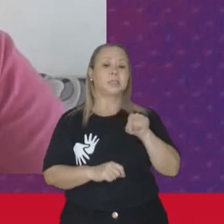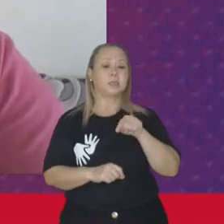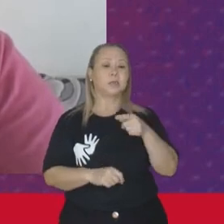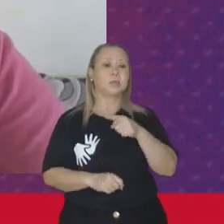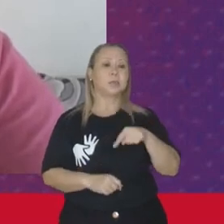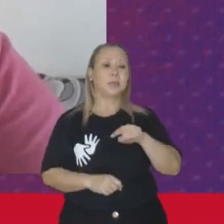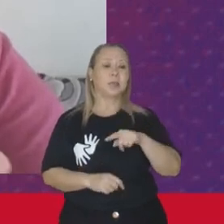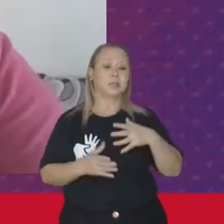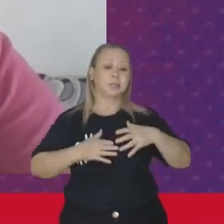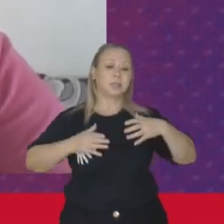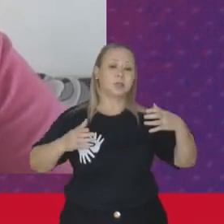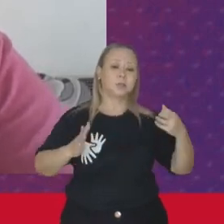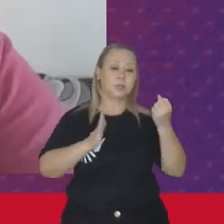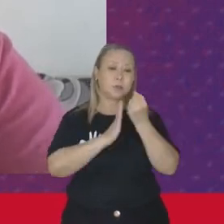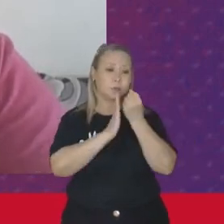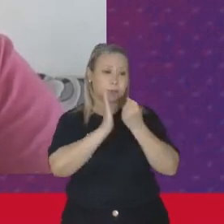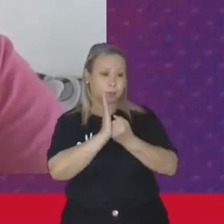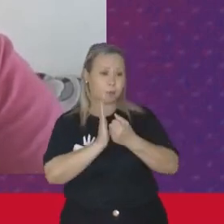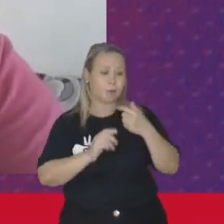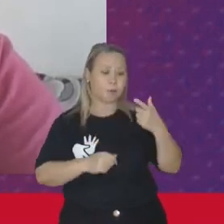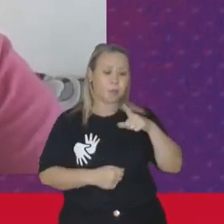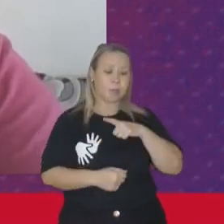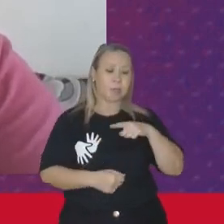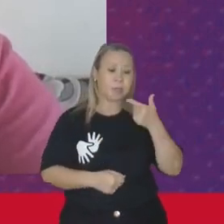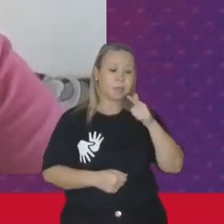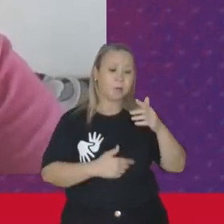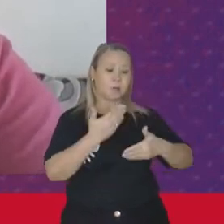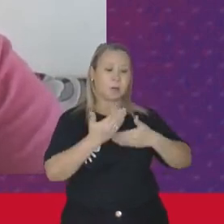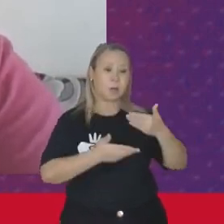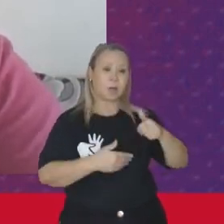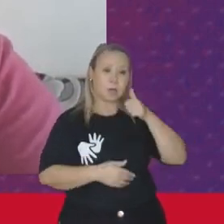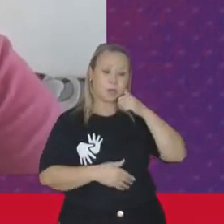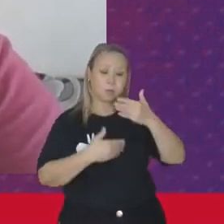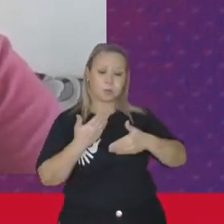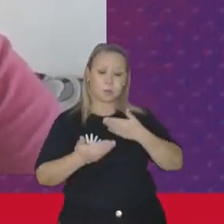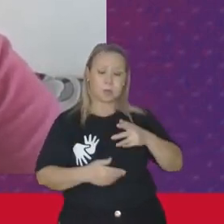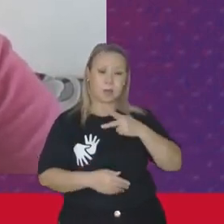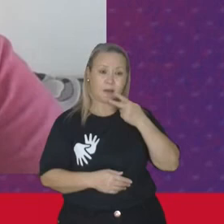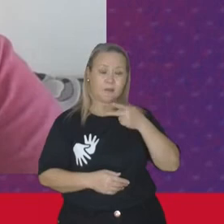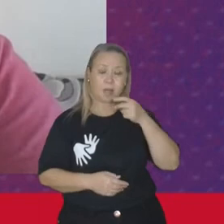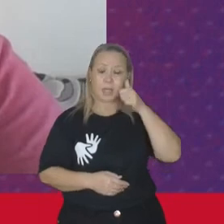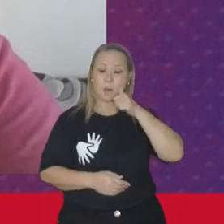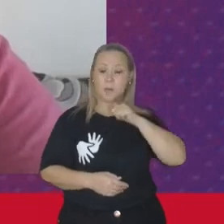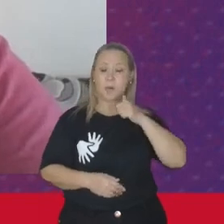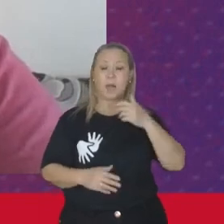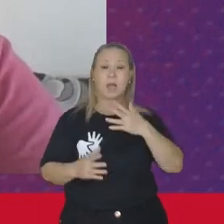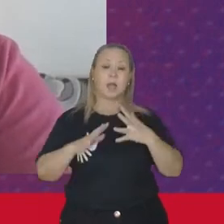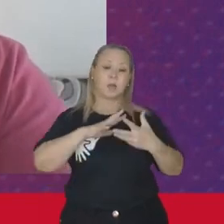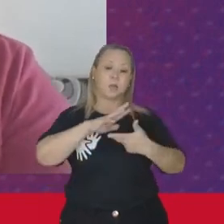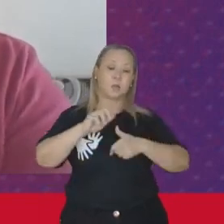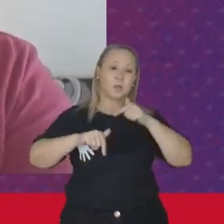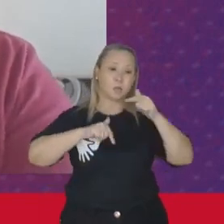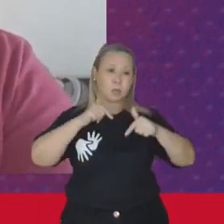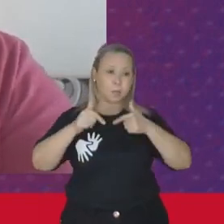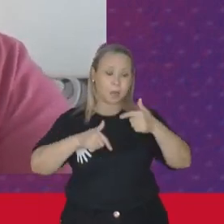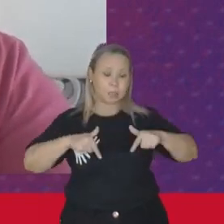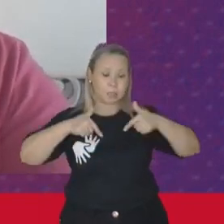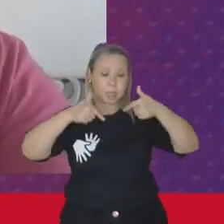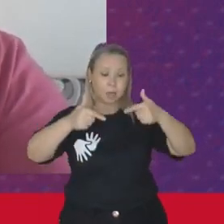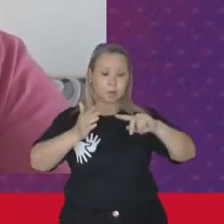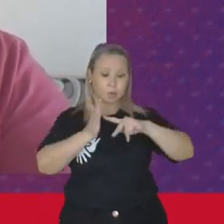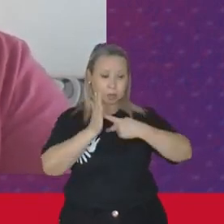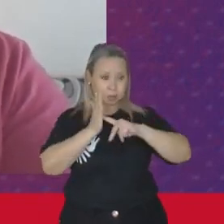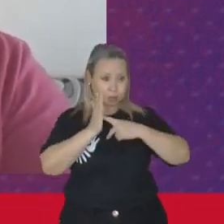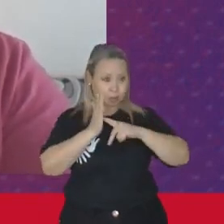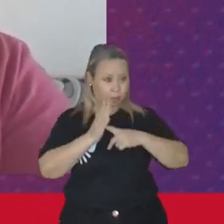A dimensão simbólica, a gente vai ter outros elas por elas contratadas da mulher no mundo do trabalho, da luta sindical, né. Então,